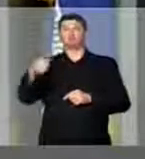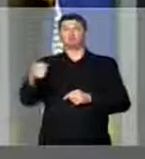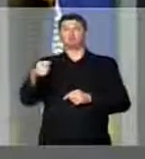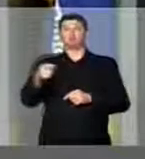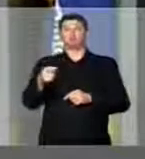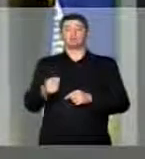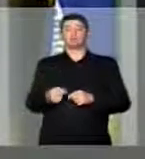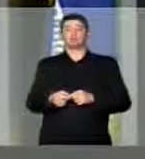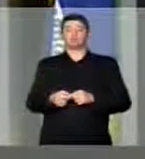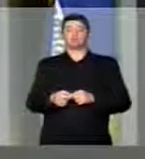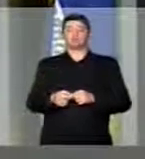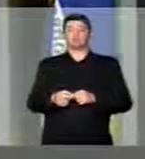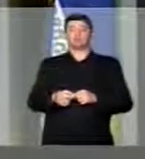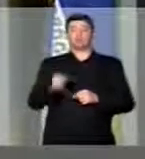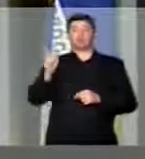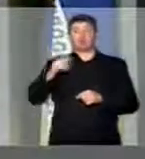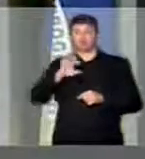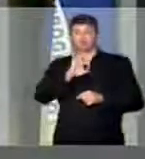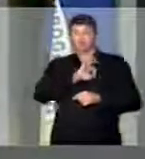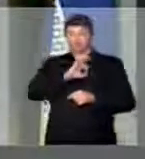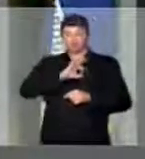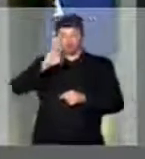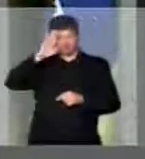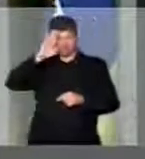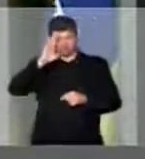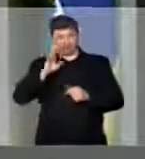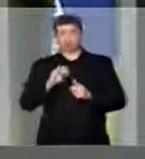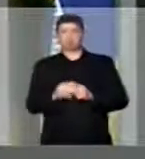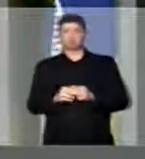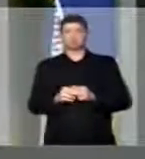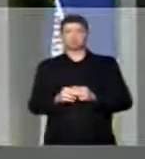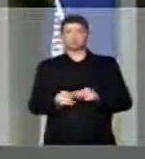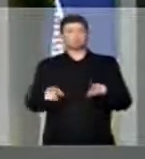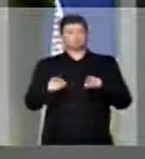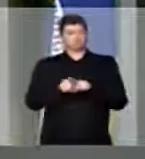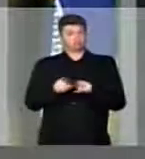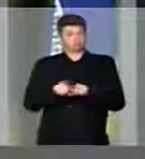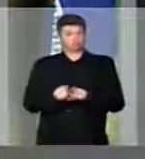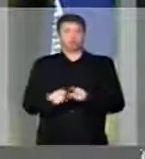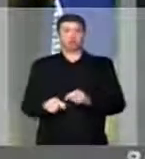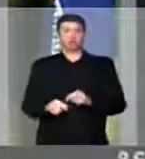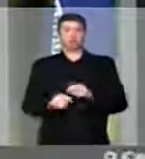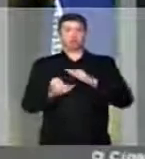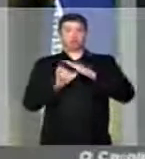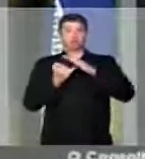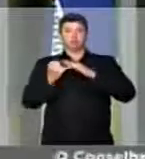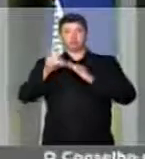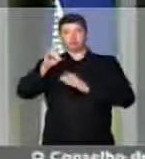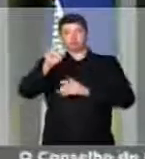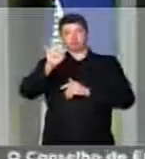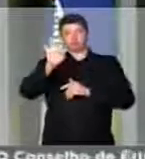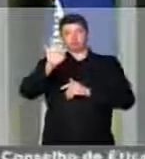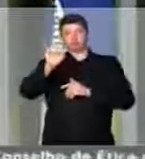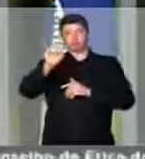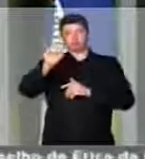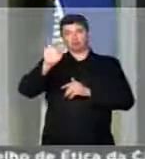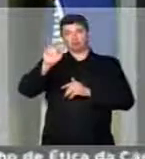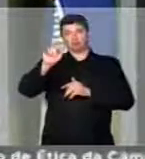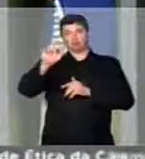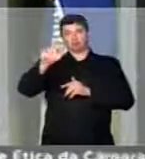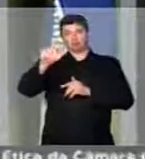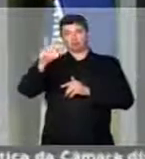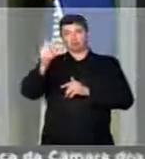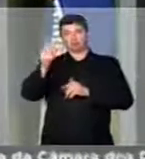mas é das polícias militares e também do Instituto Datafolha,